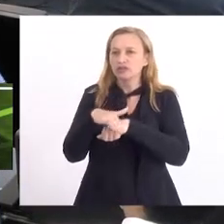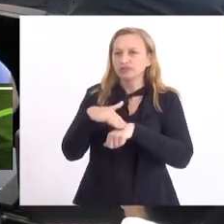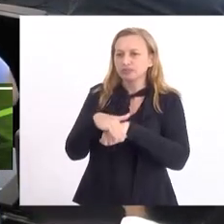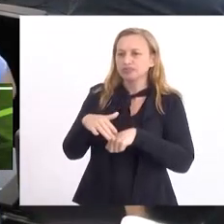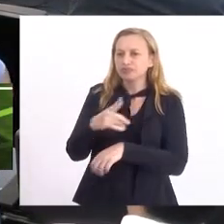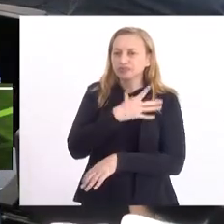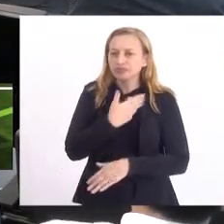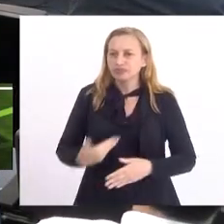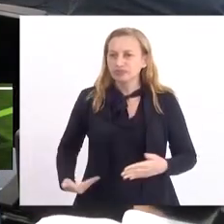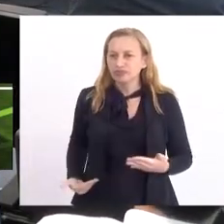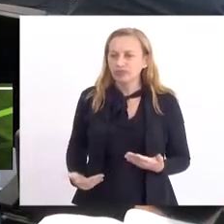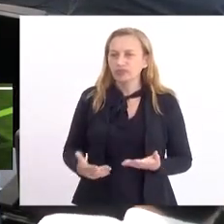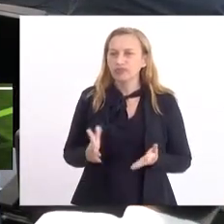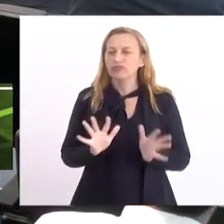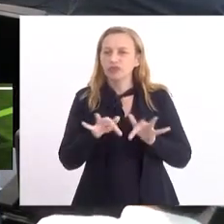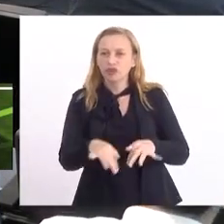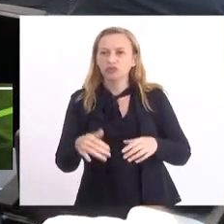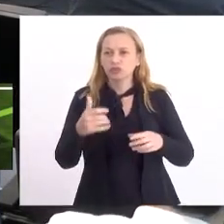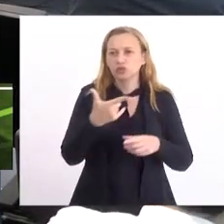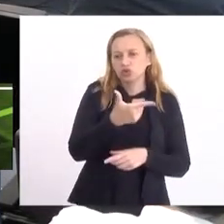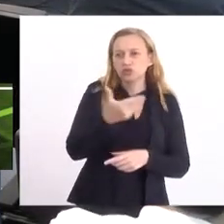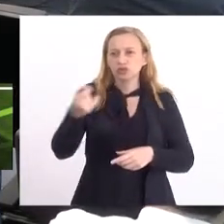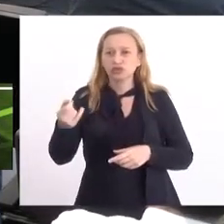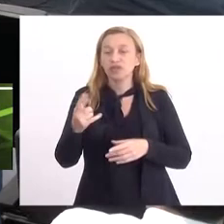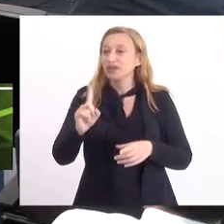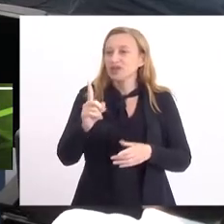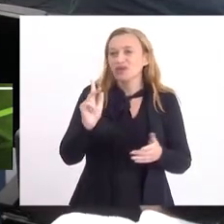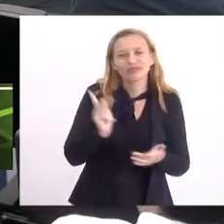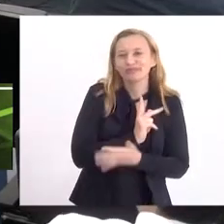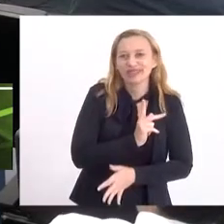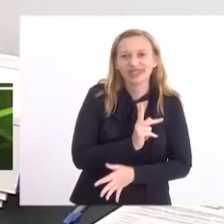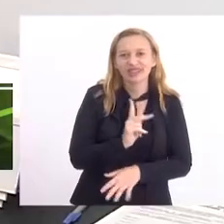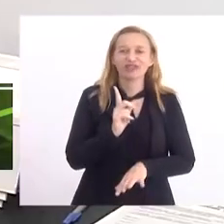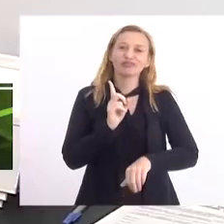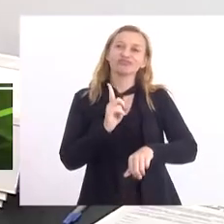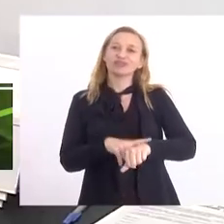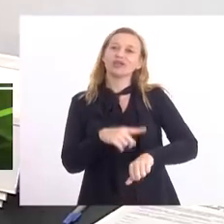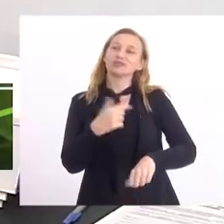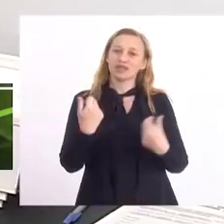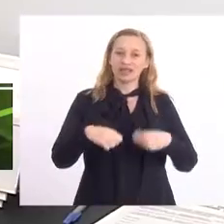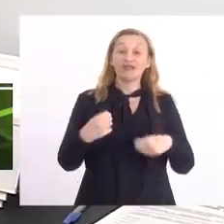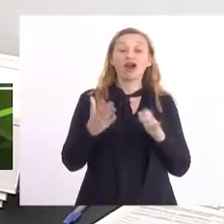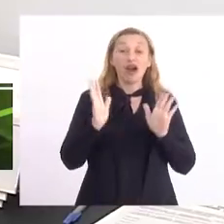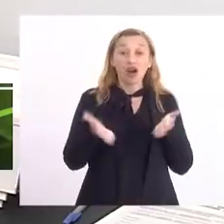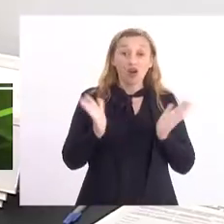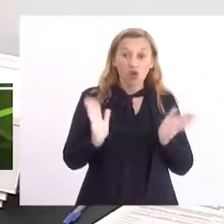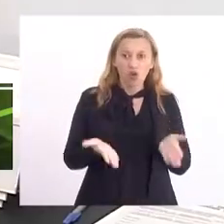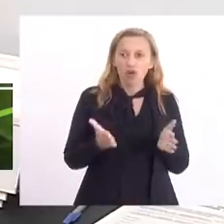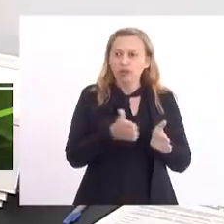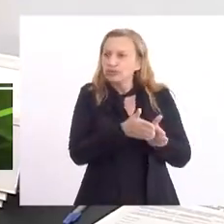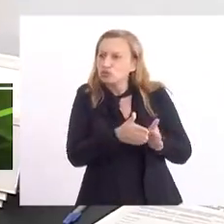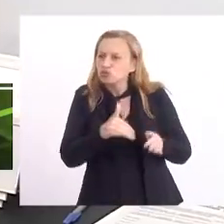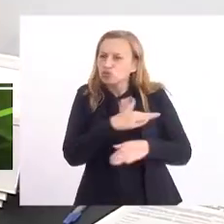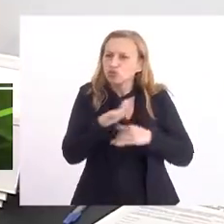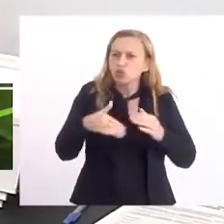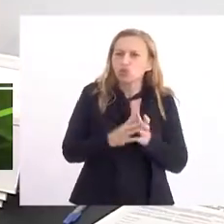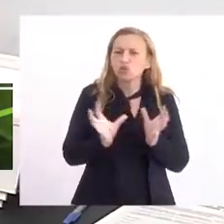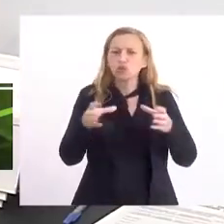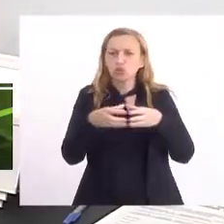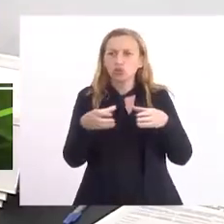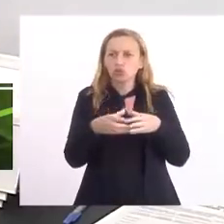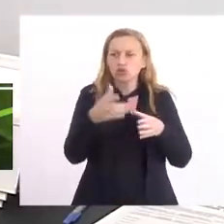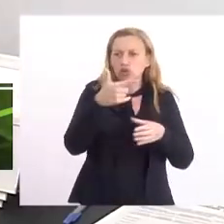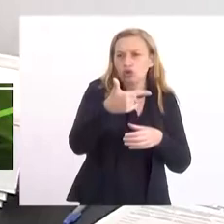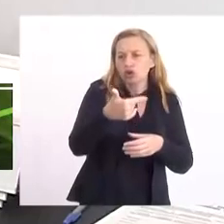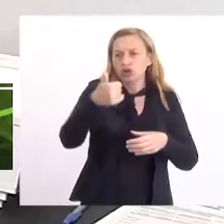corte até o final de 2020. Só que a coisa não aconteceu no tempo que a gente precisava. E agora já tem todo o pessoal de 2021.